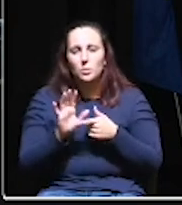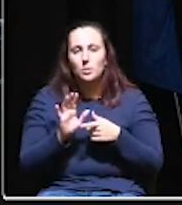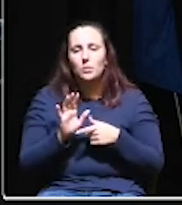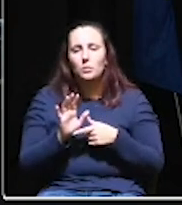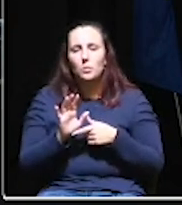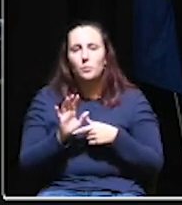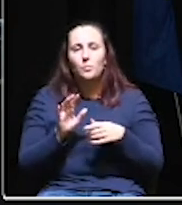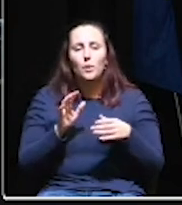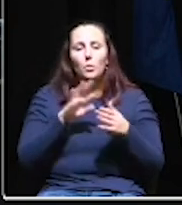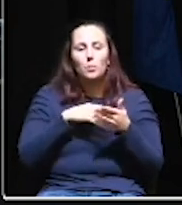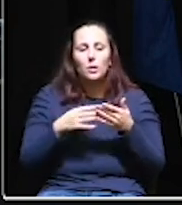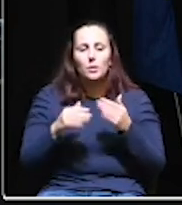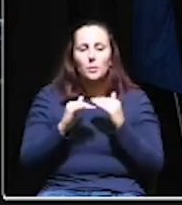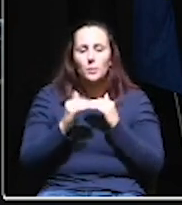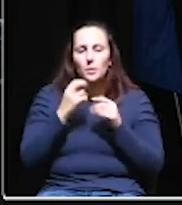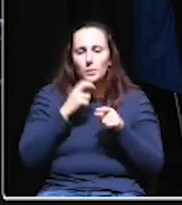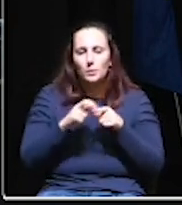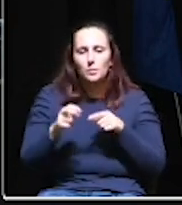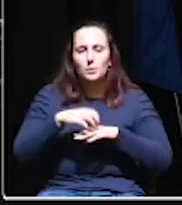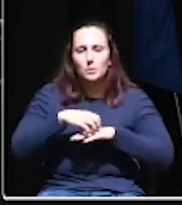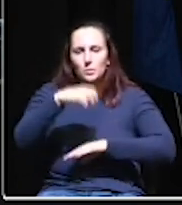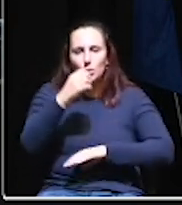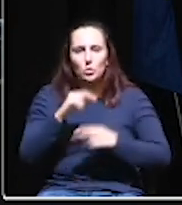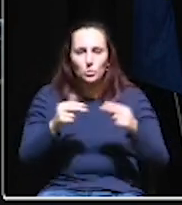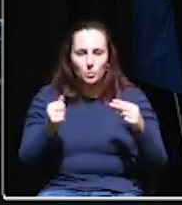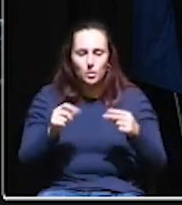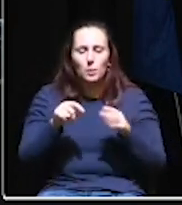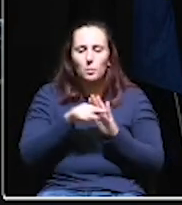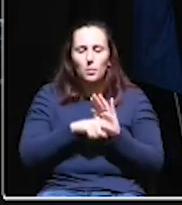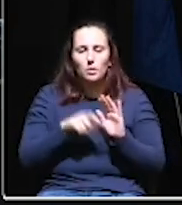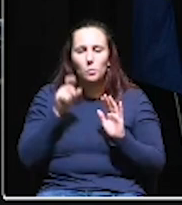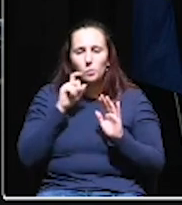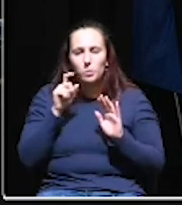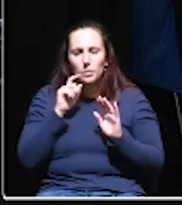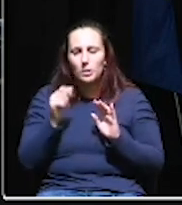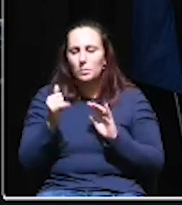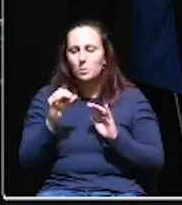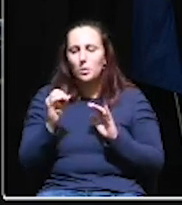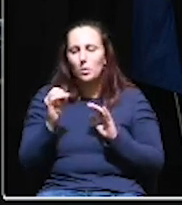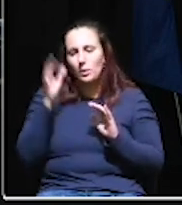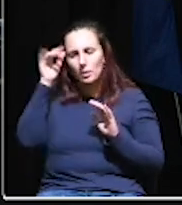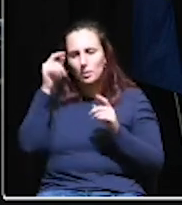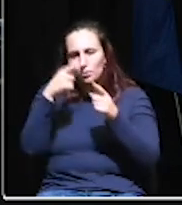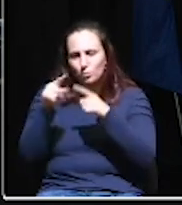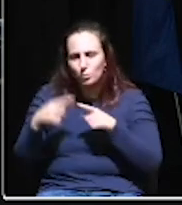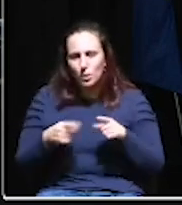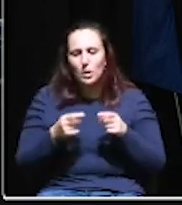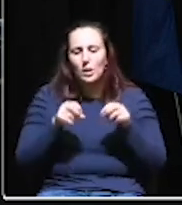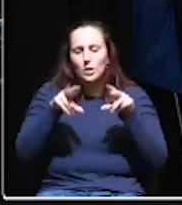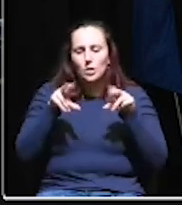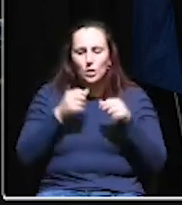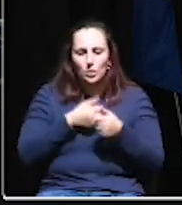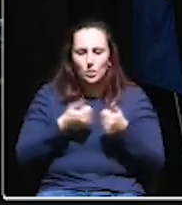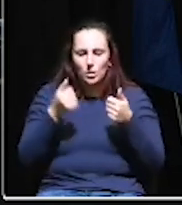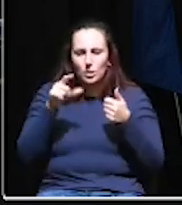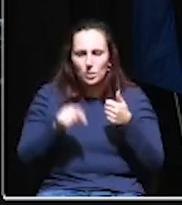do Plano de Eficiência Energética e Hídrica para os Edifícios Municipais, de medidas de proteção da biodiversidade, de reforço da higiene urbana ou mesmo da